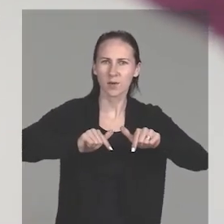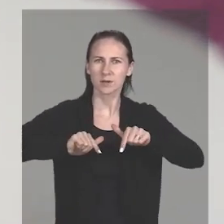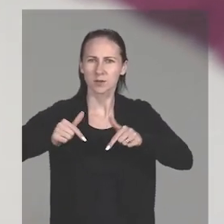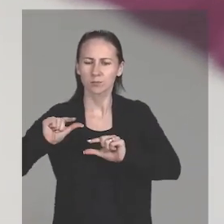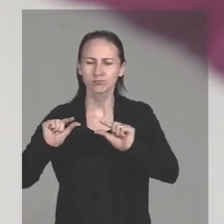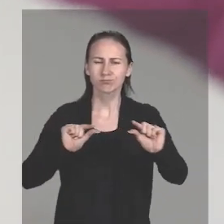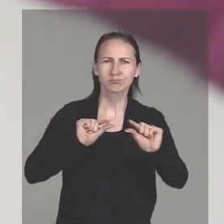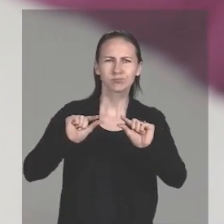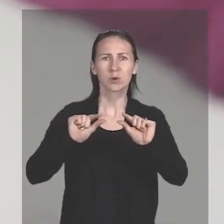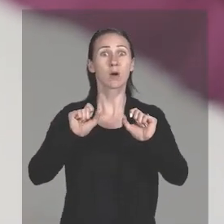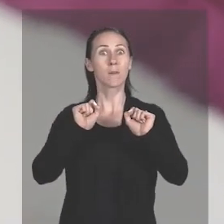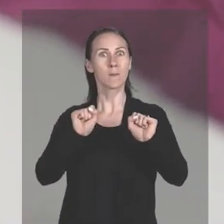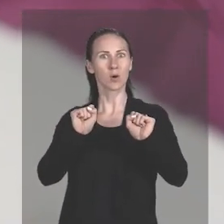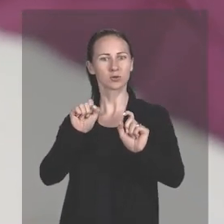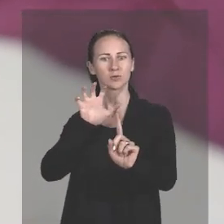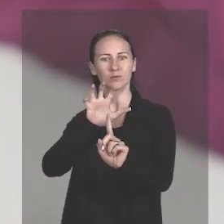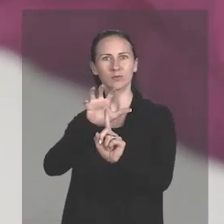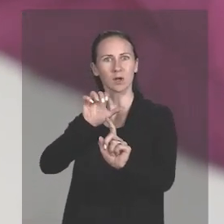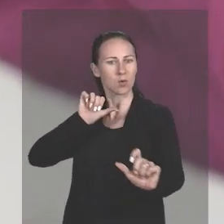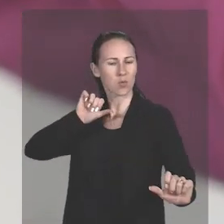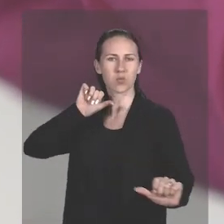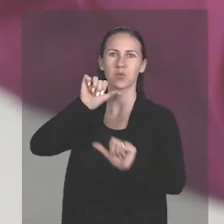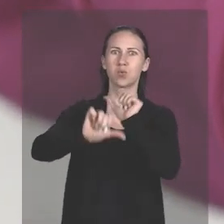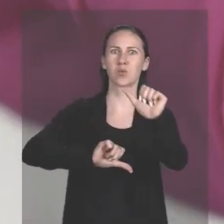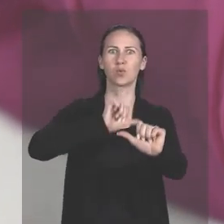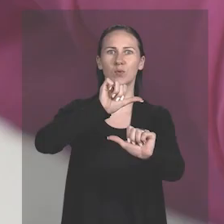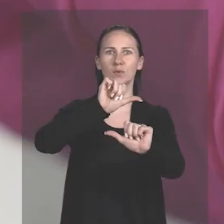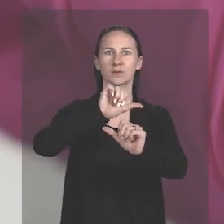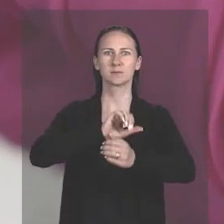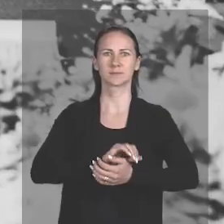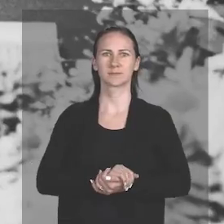Pequenas ações podem gerar grandes mudanças.